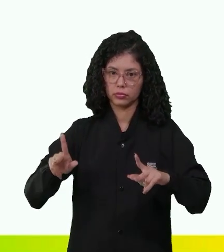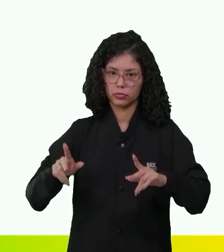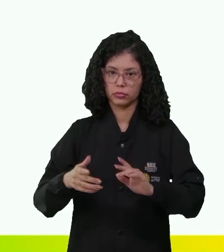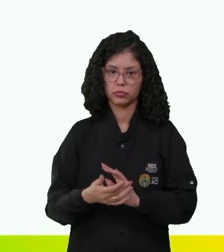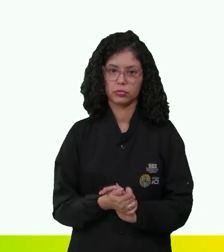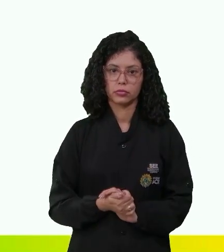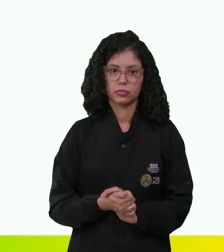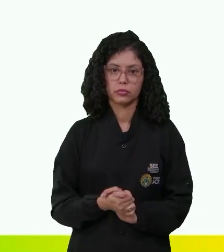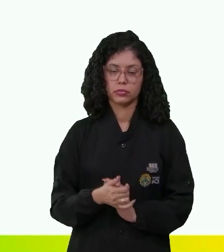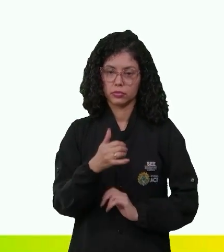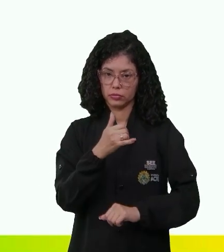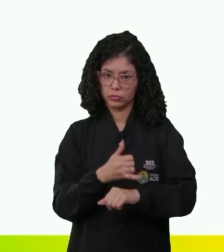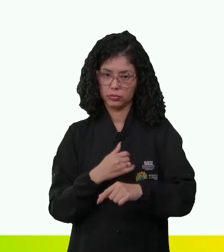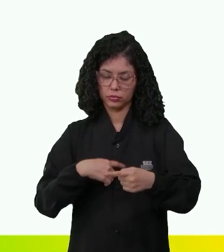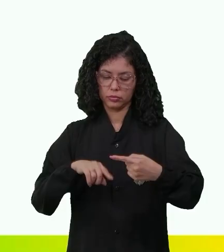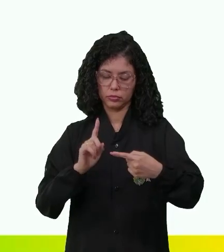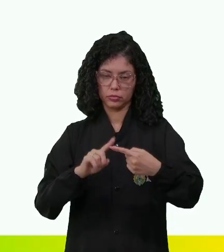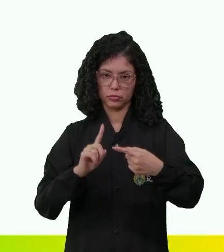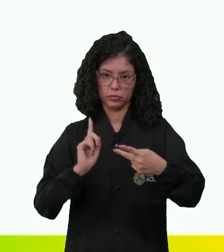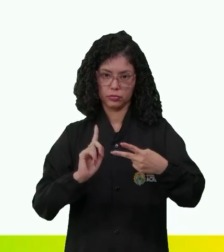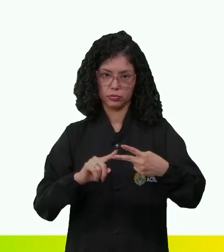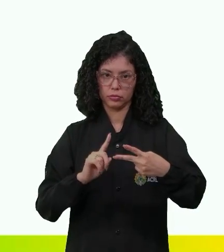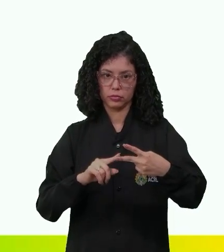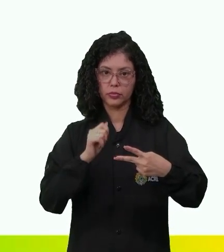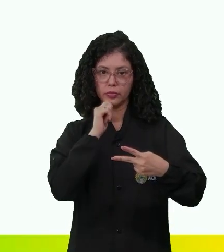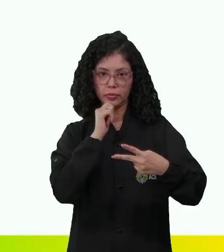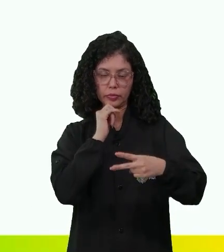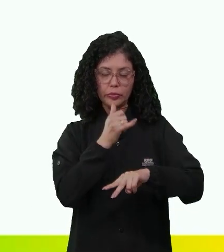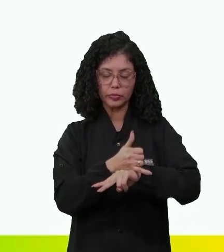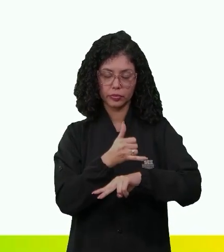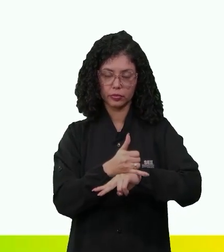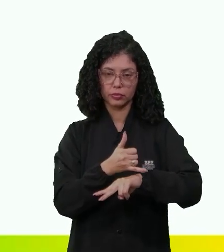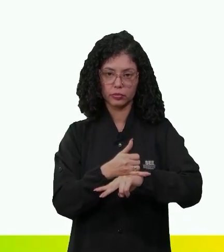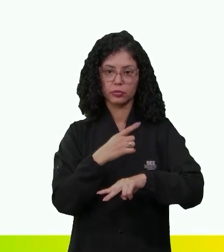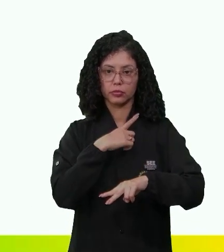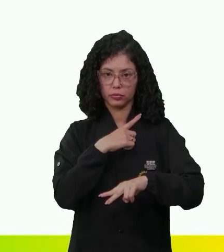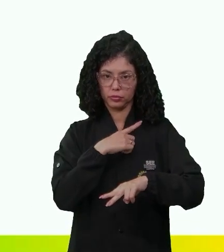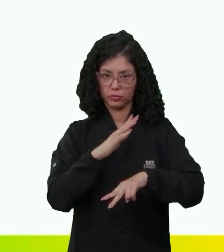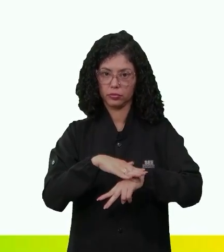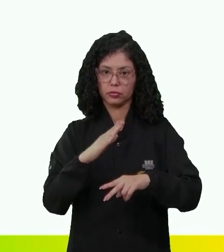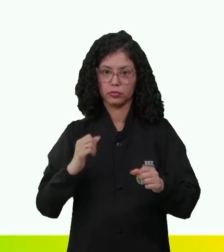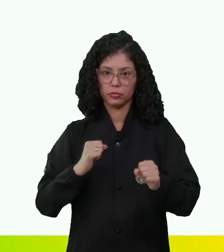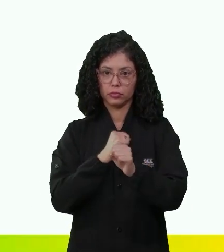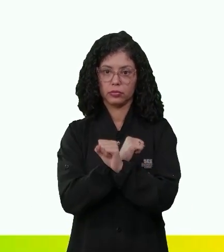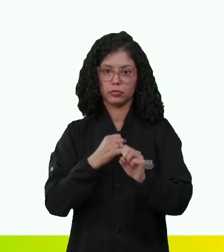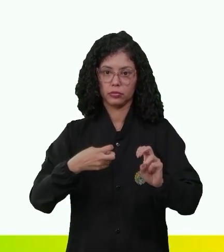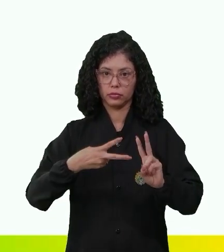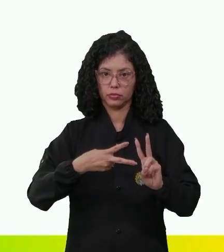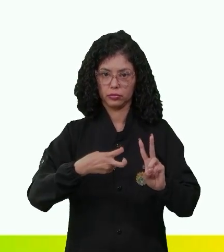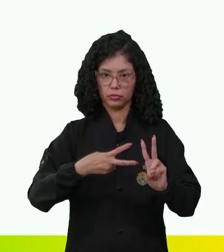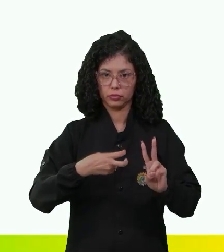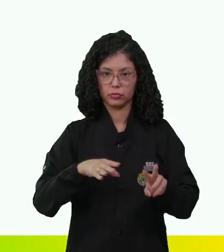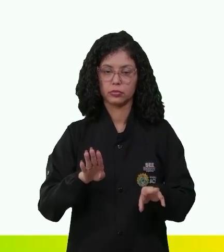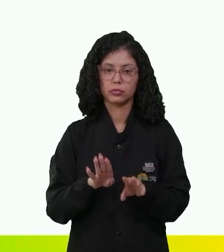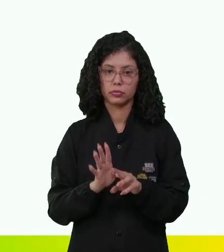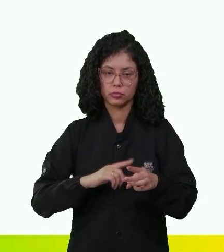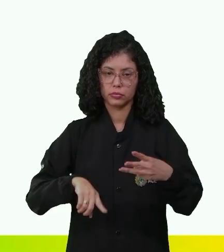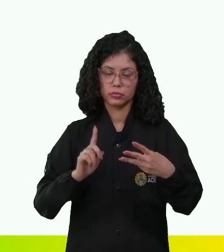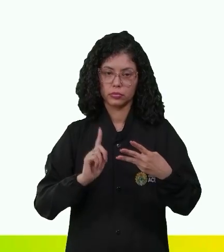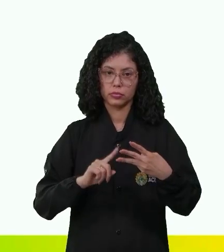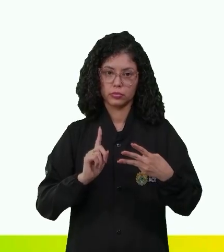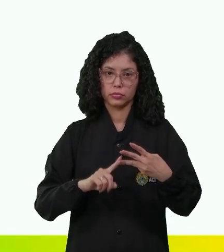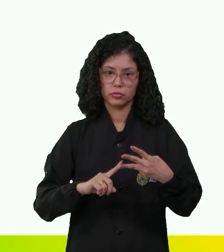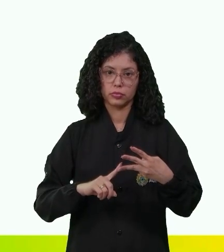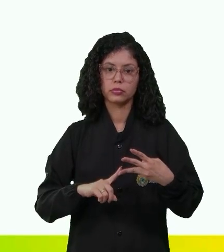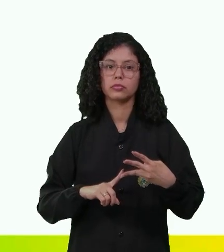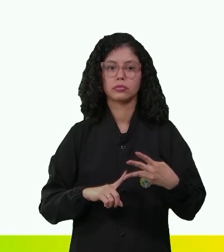Uma de buscar metais preciosos, a outra, além de buscar metais preciosos, aprisionar os índios, e a outra, as monções, no caso